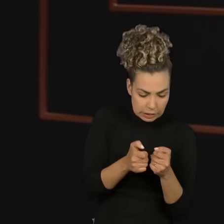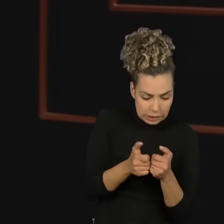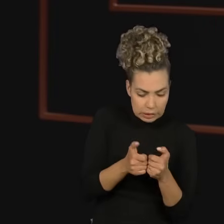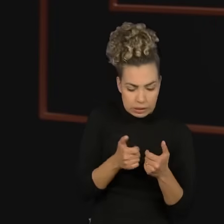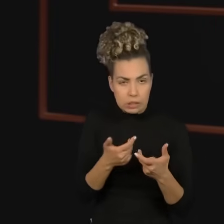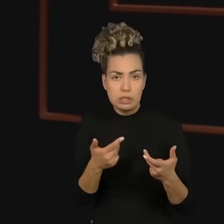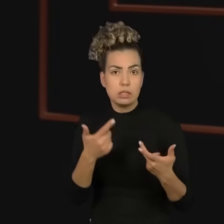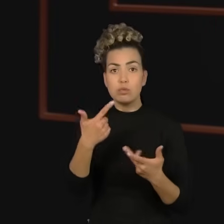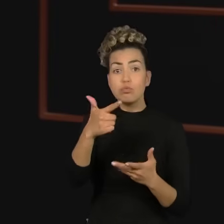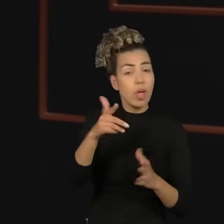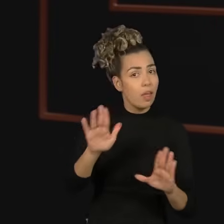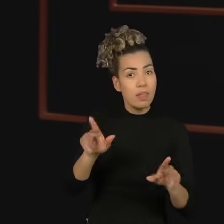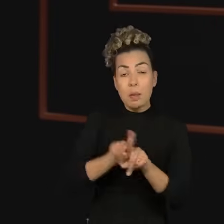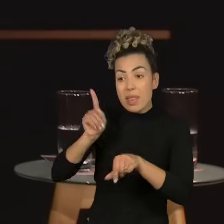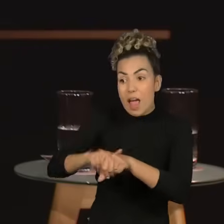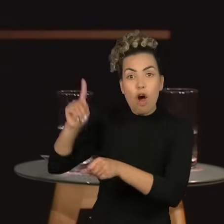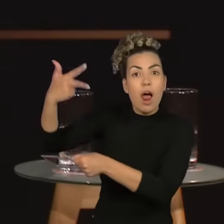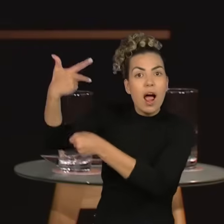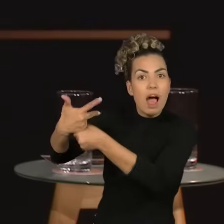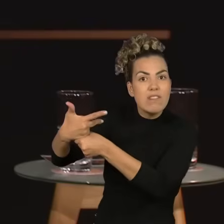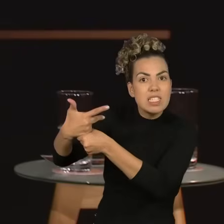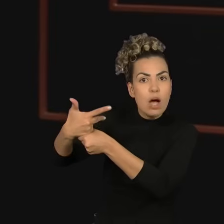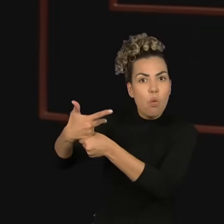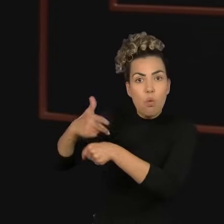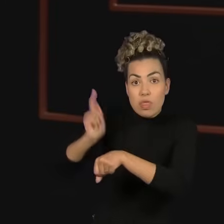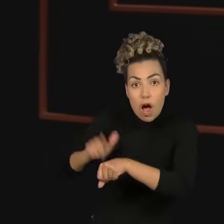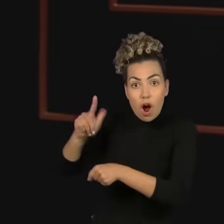para a gravação e tem umas pessoas que vão lá procurar, né?